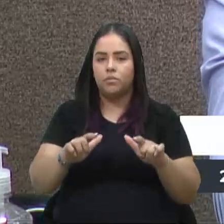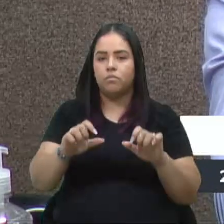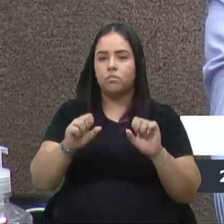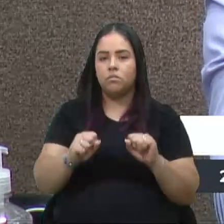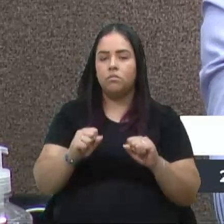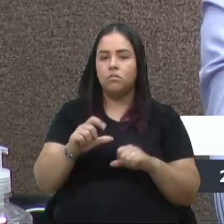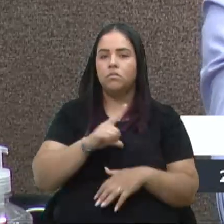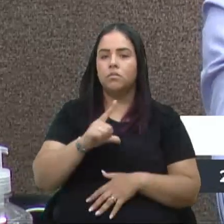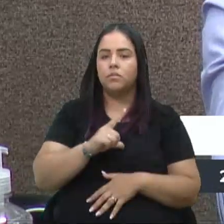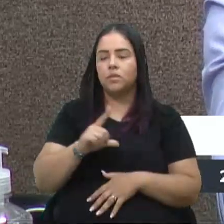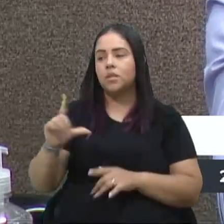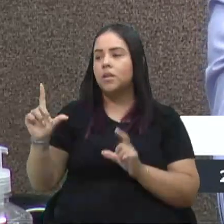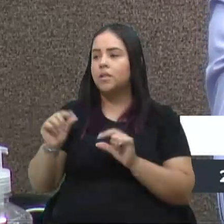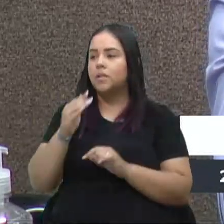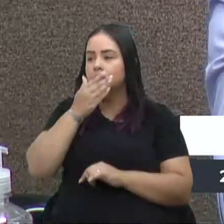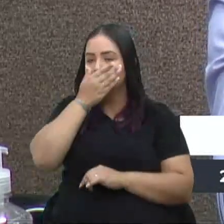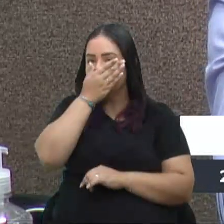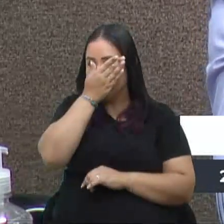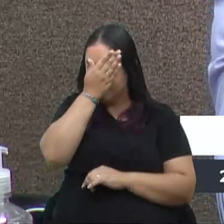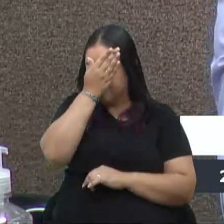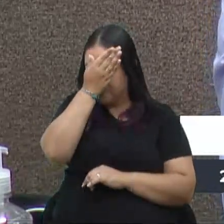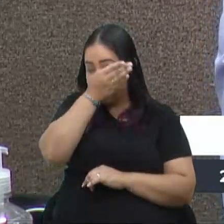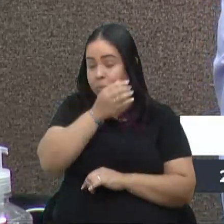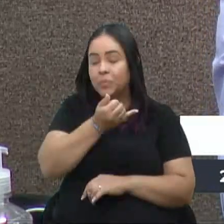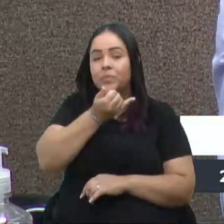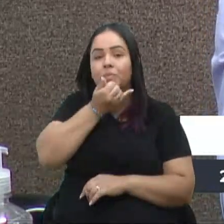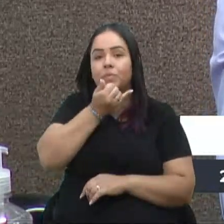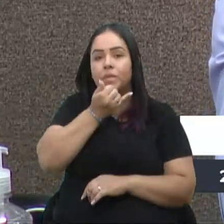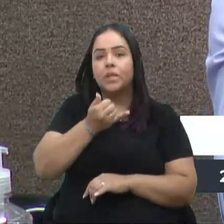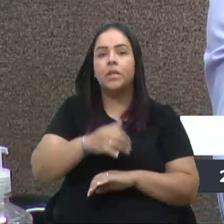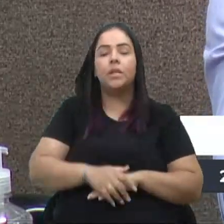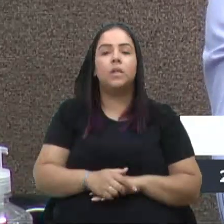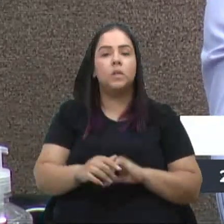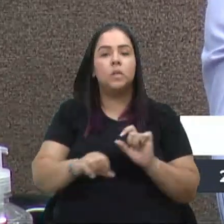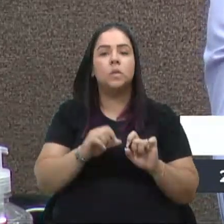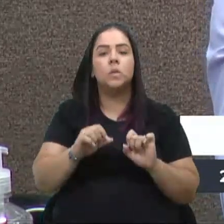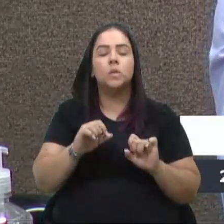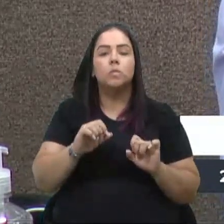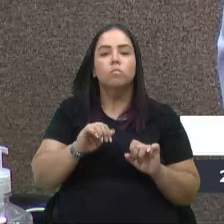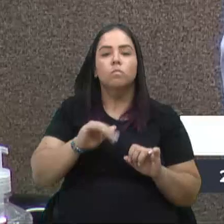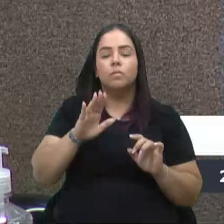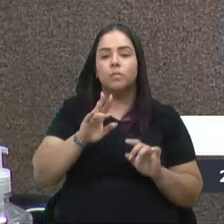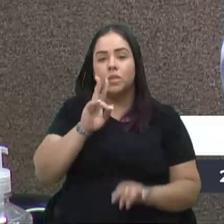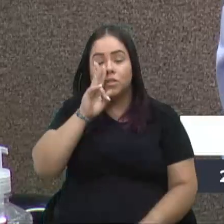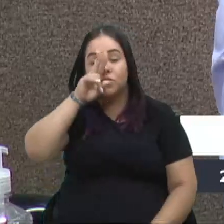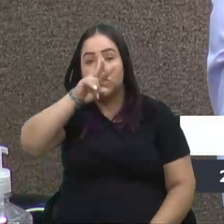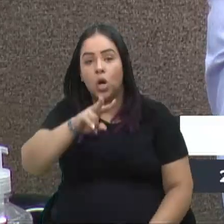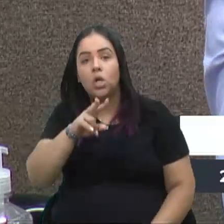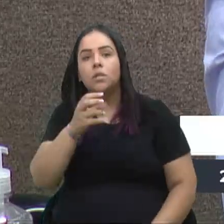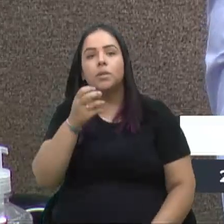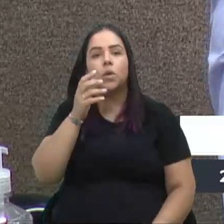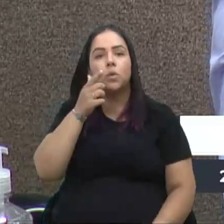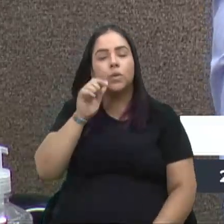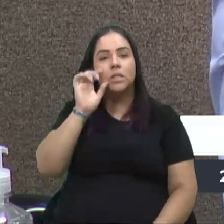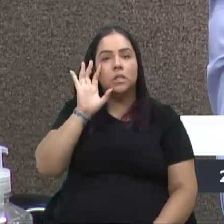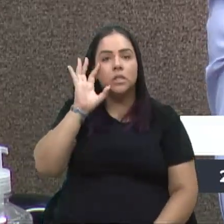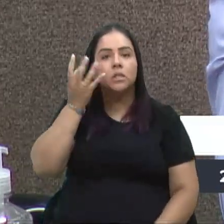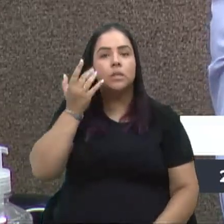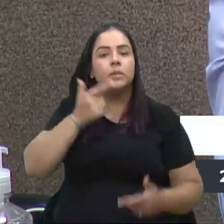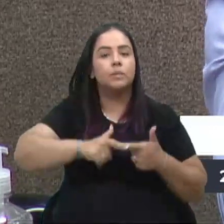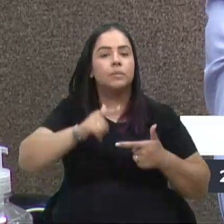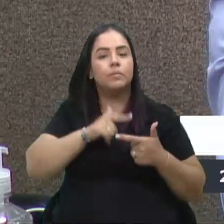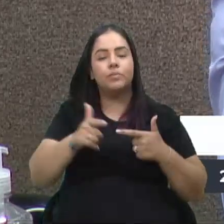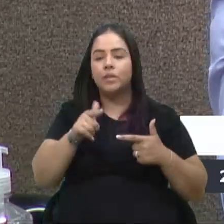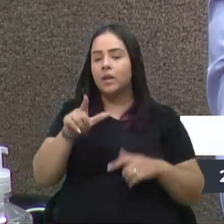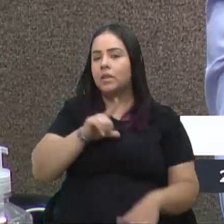que pode ter menos para resolver esse tipo de problema porque por exemplo não tem como até ter tem né Mas e o custo por exemplo